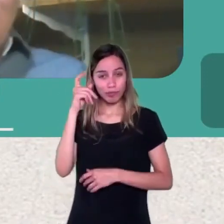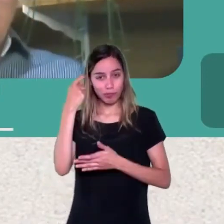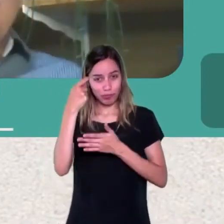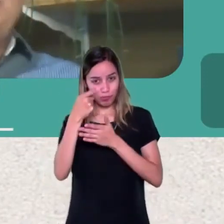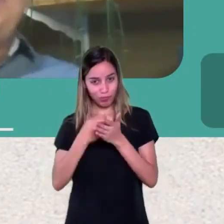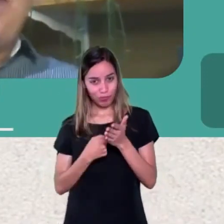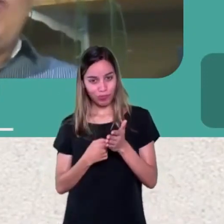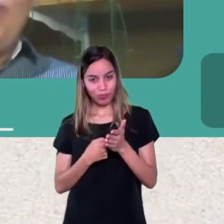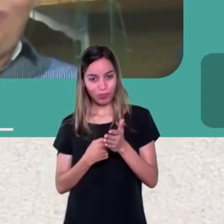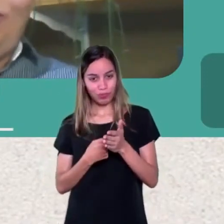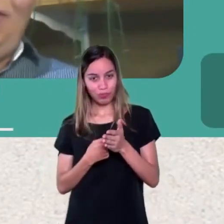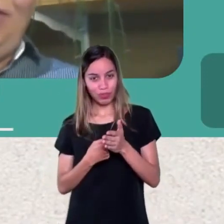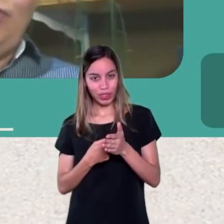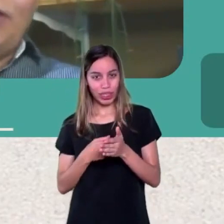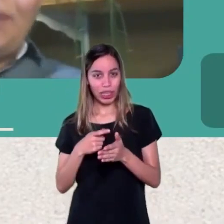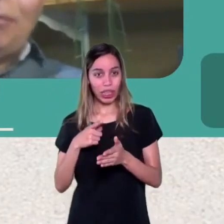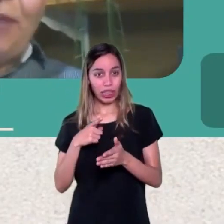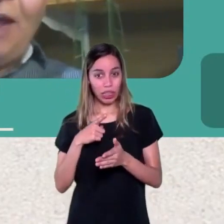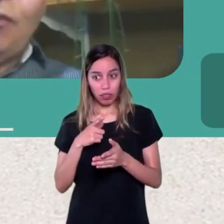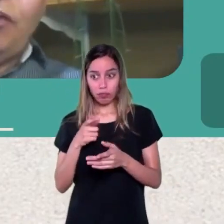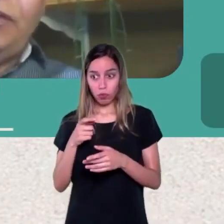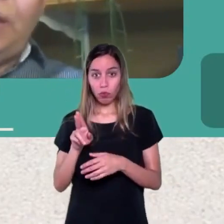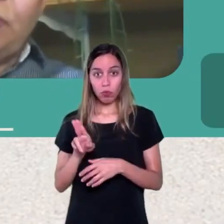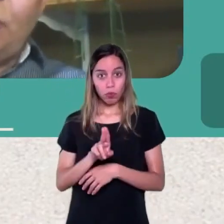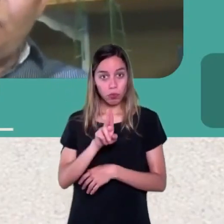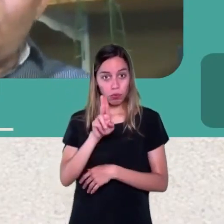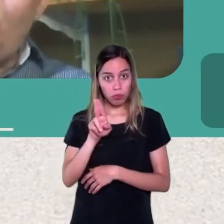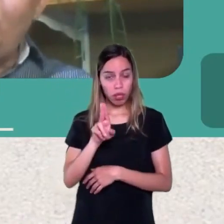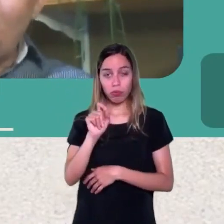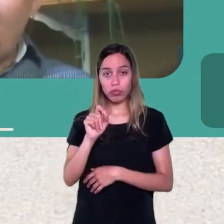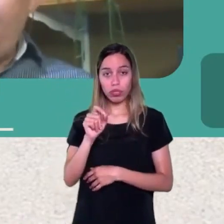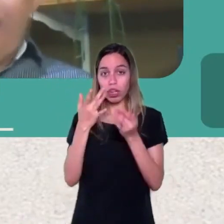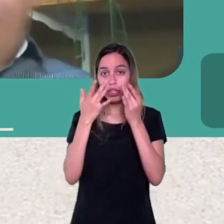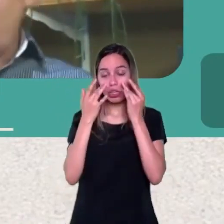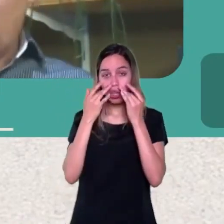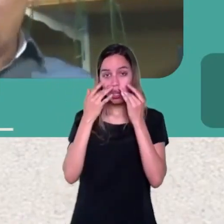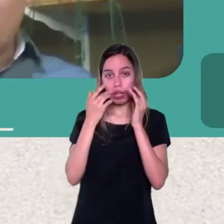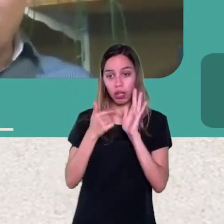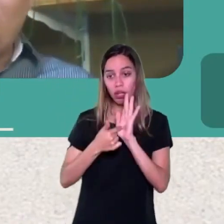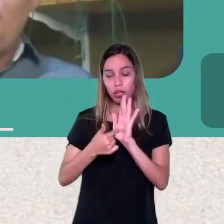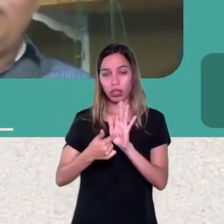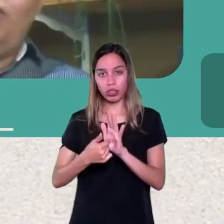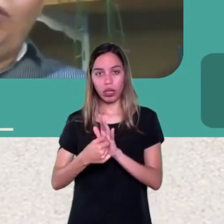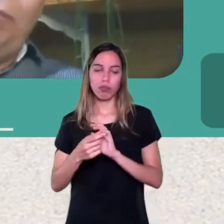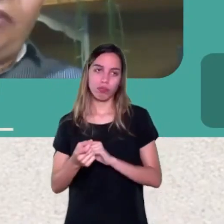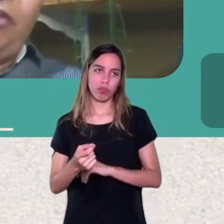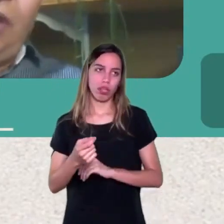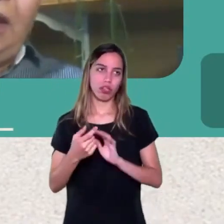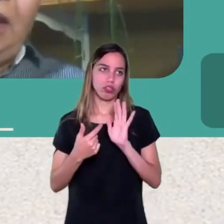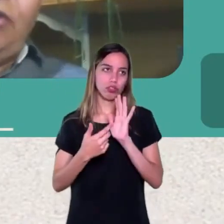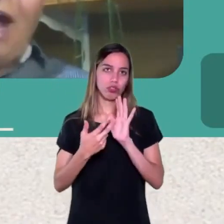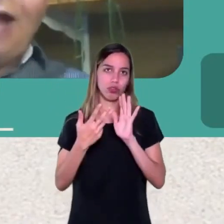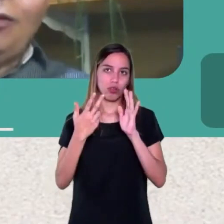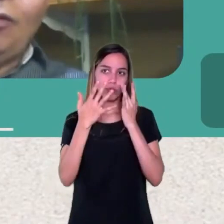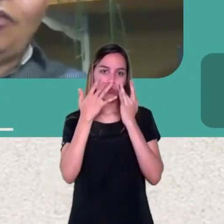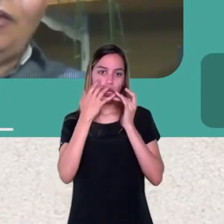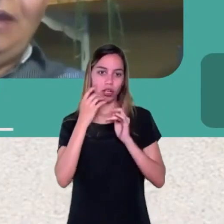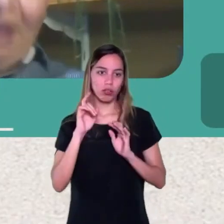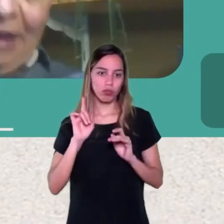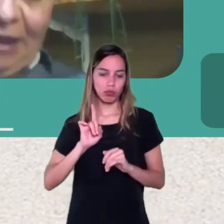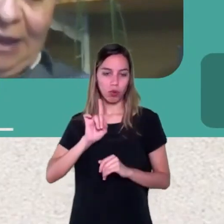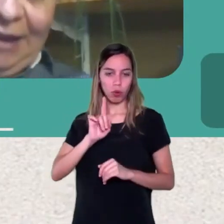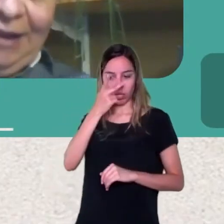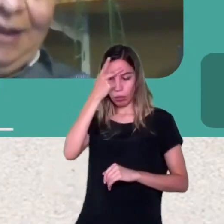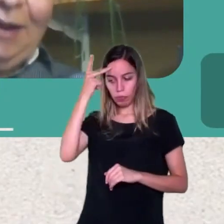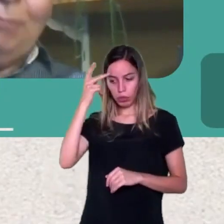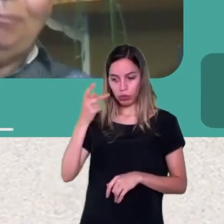foram trazidos para o palco, foram adaptados em termos de monólogo, na condição de monólogo ou mesmo de diálogos,